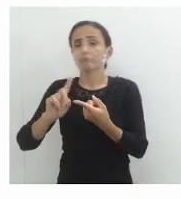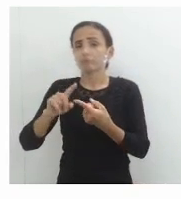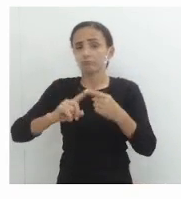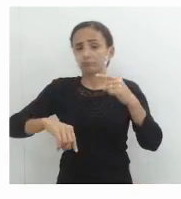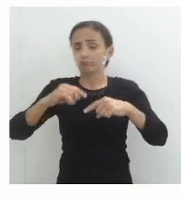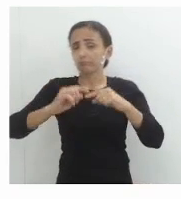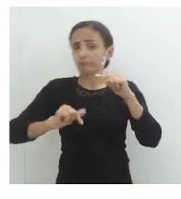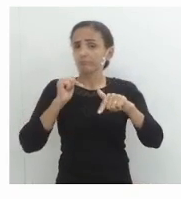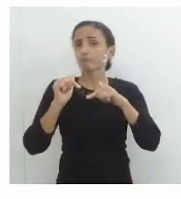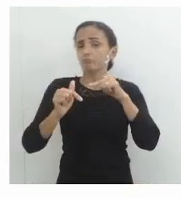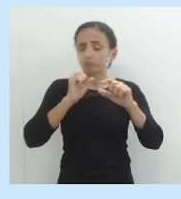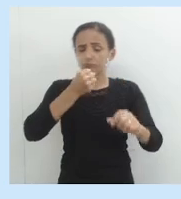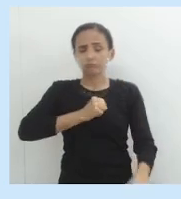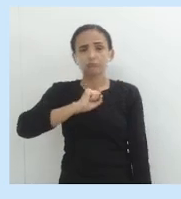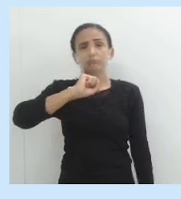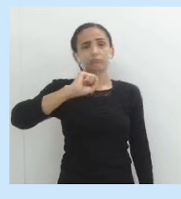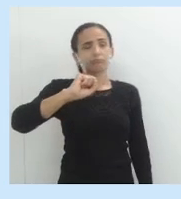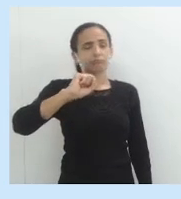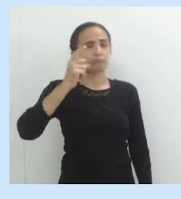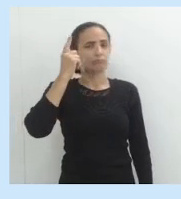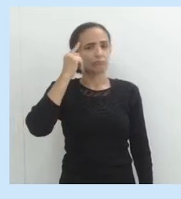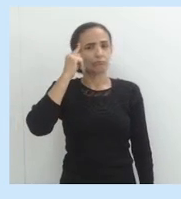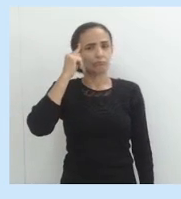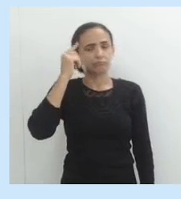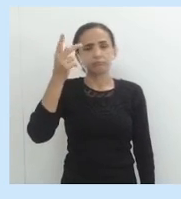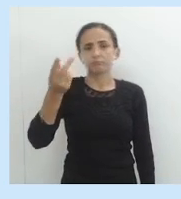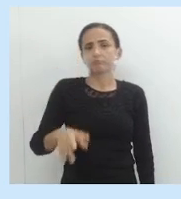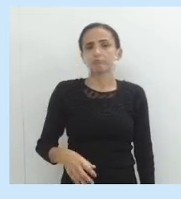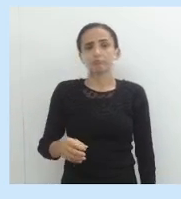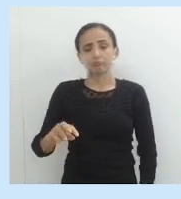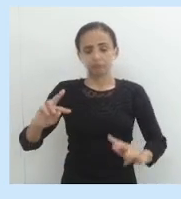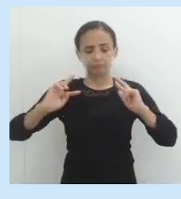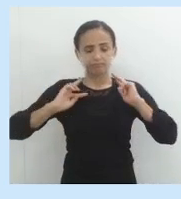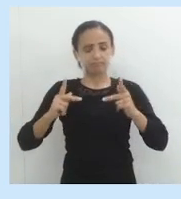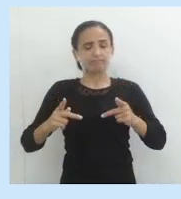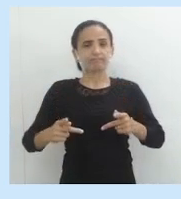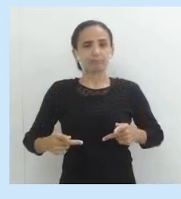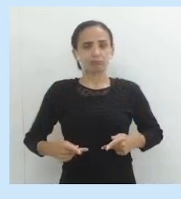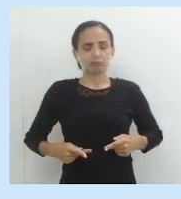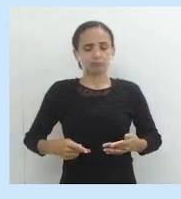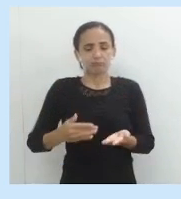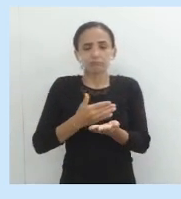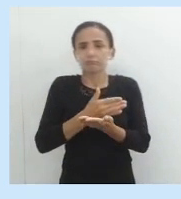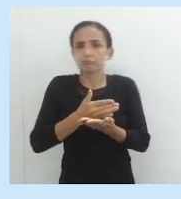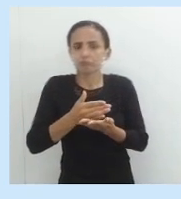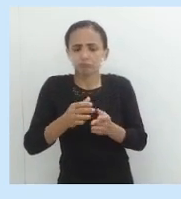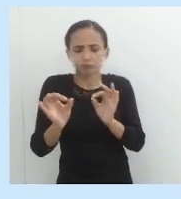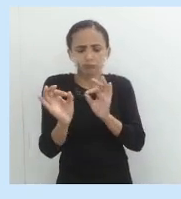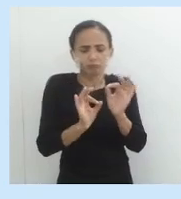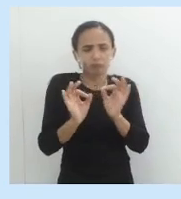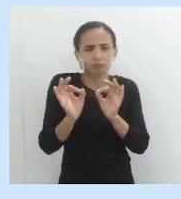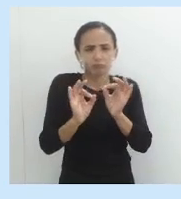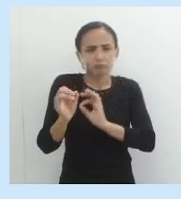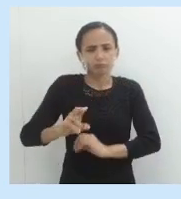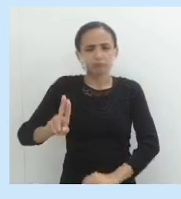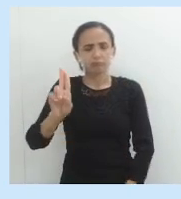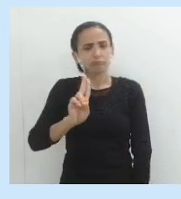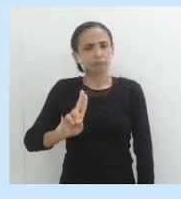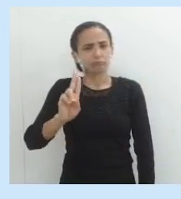trabalho e defesa. Então, assim, o homem ele começou a produzir também objetos tanto para usar, né,